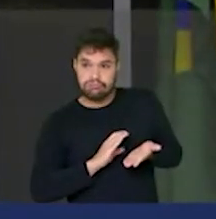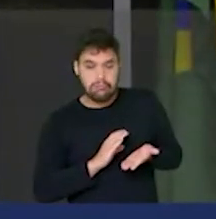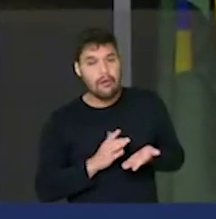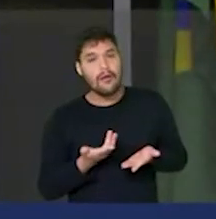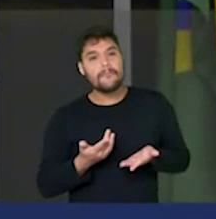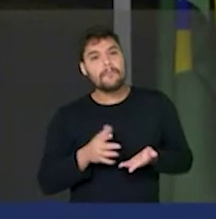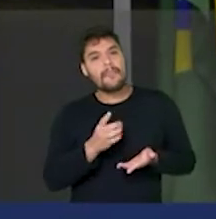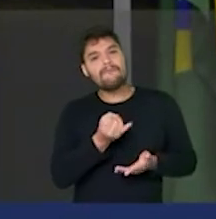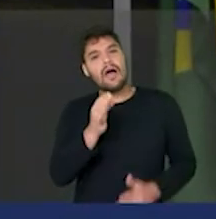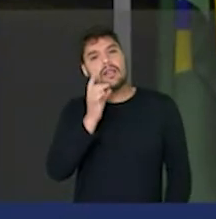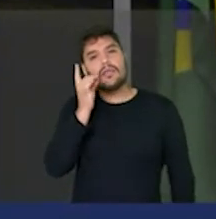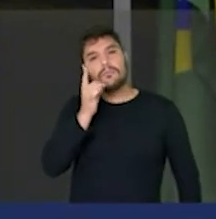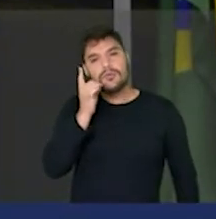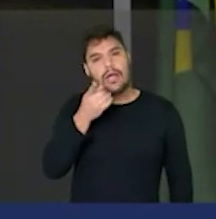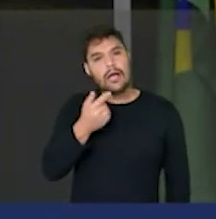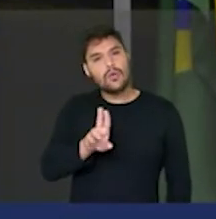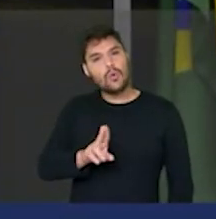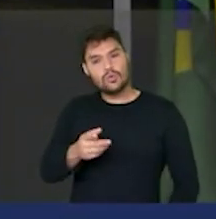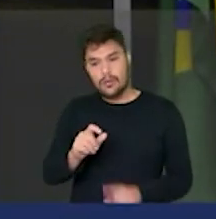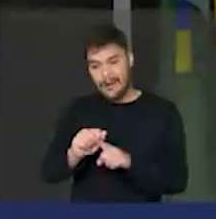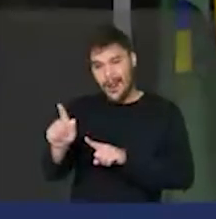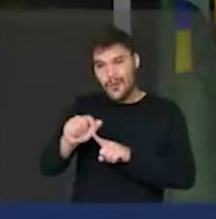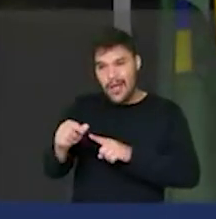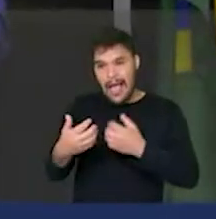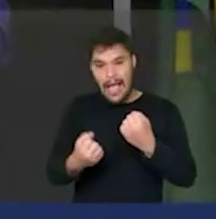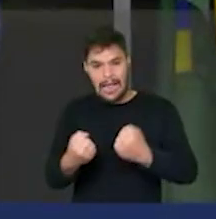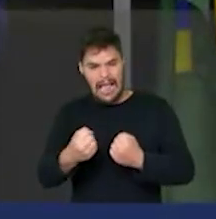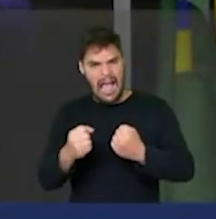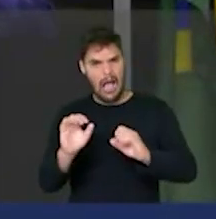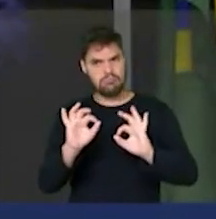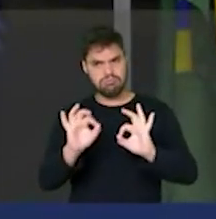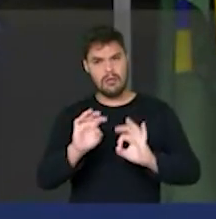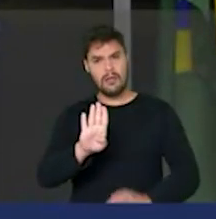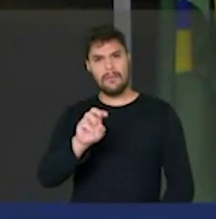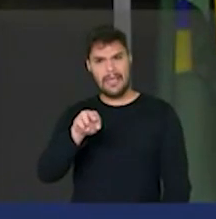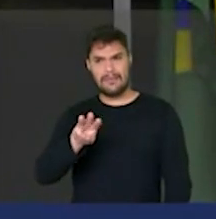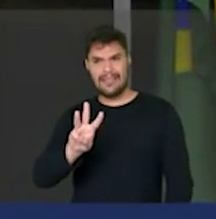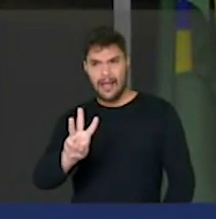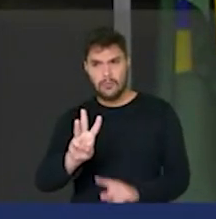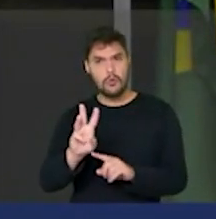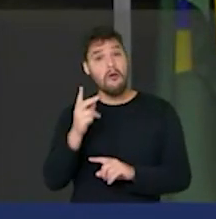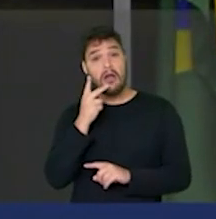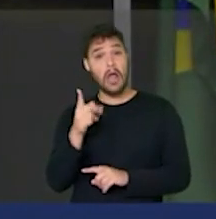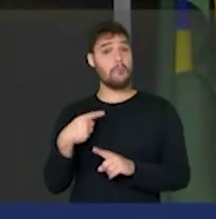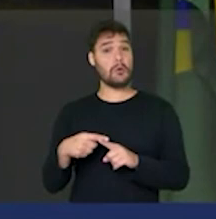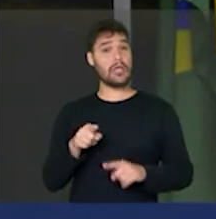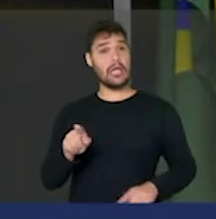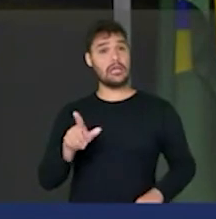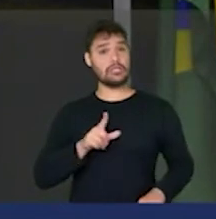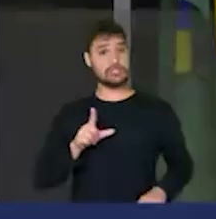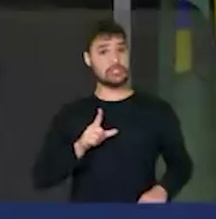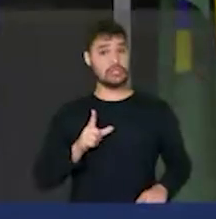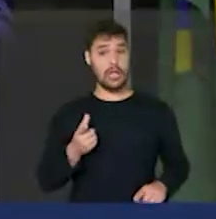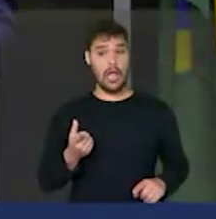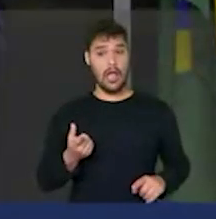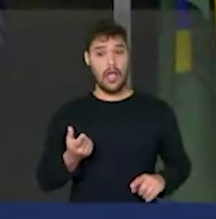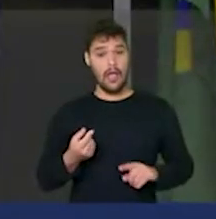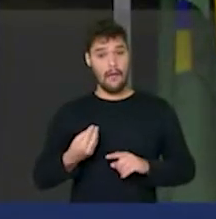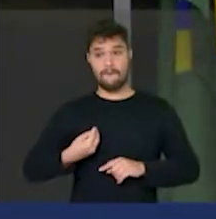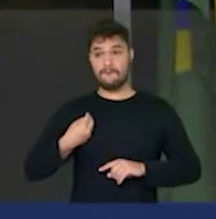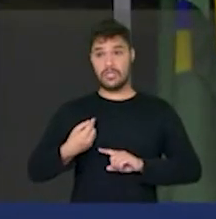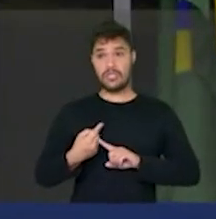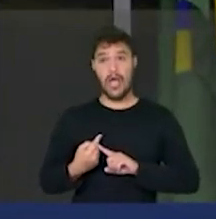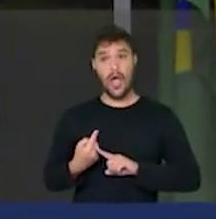enquanto diversos parlamentares utilizam até para alugar BMW e ainda tem a cara de pau de dizer que é porque eles tinham na vida antes